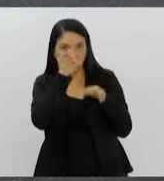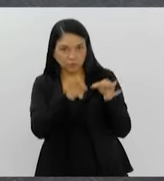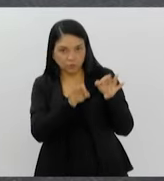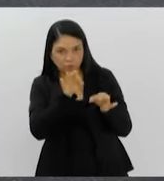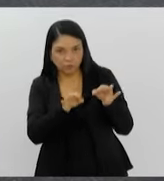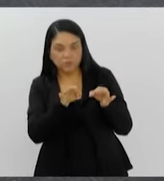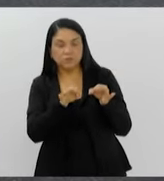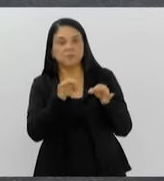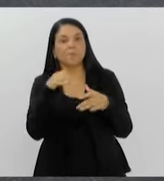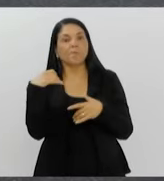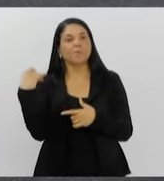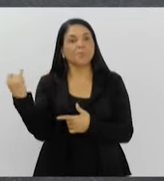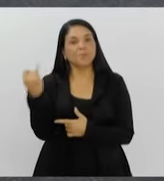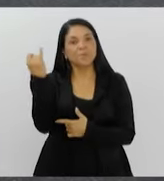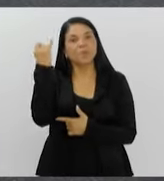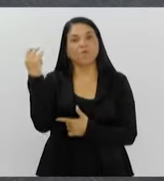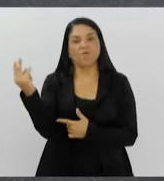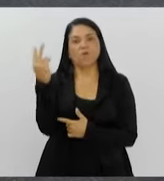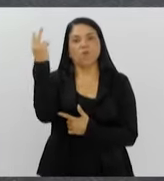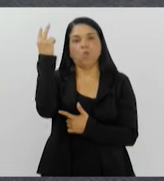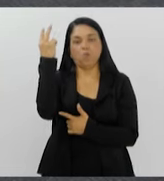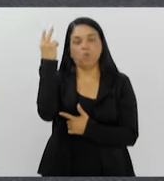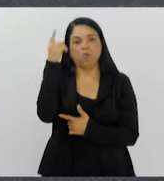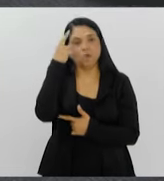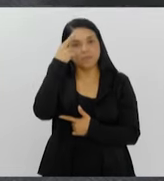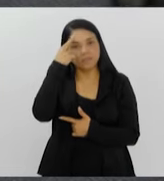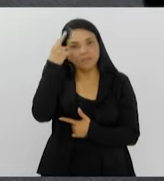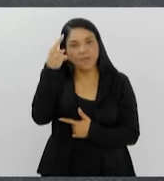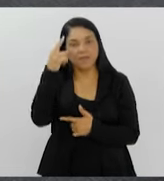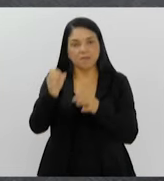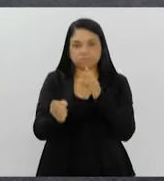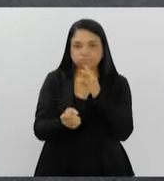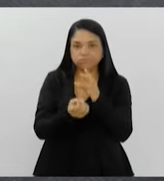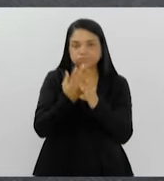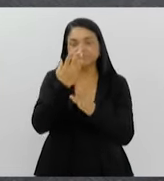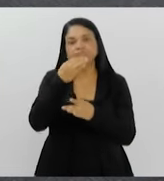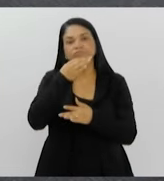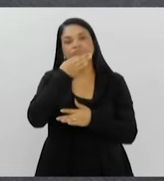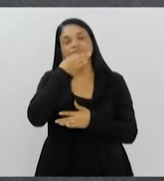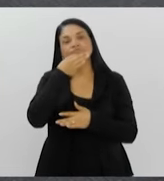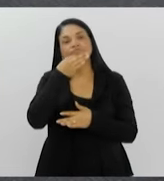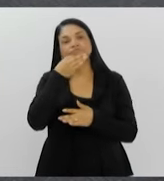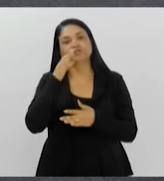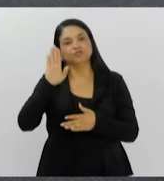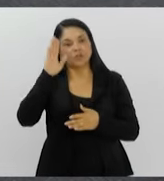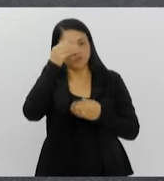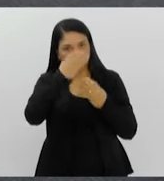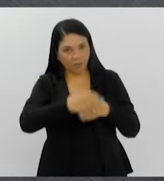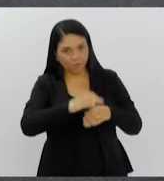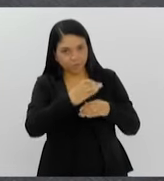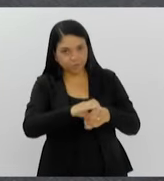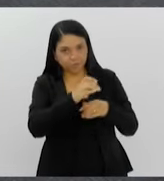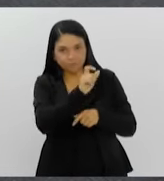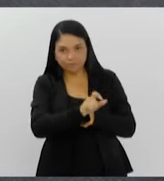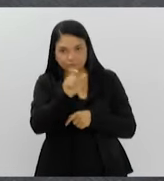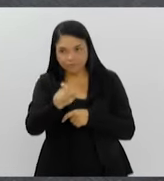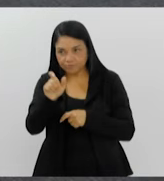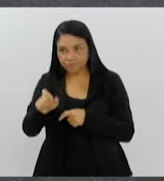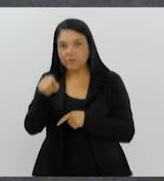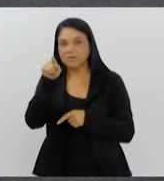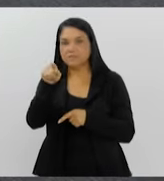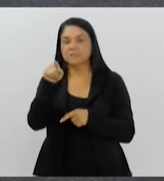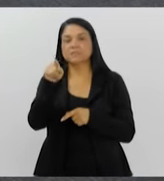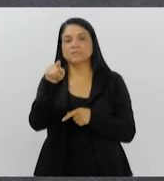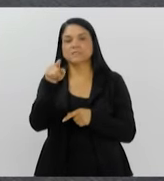mas é importante valorizar a ideia que surgiu dos candidatos na certeza que vocês fazem muita